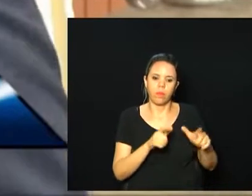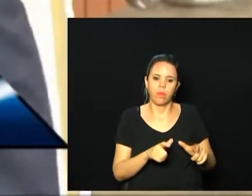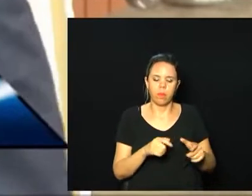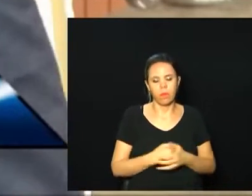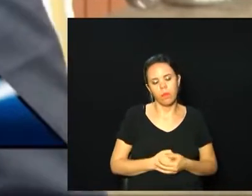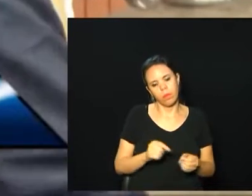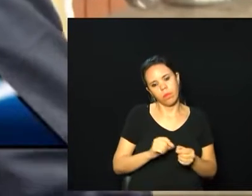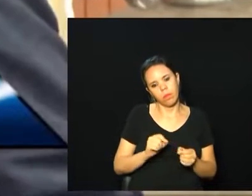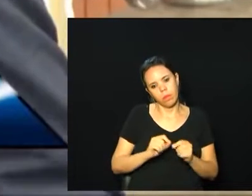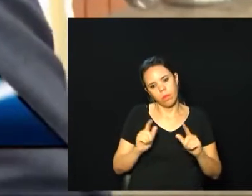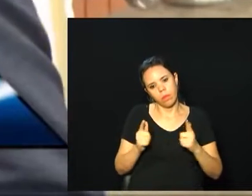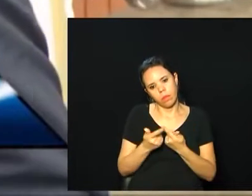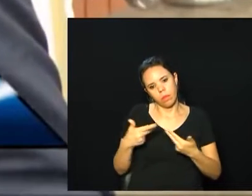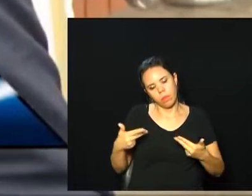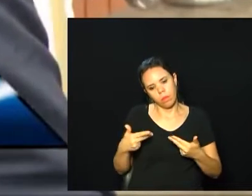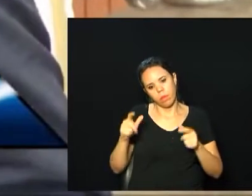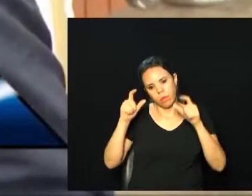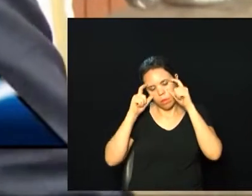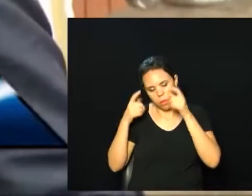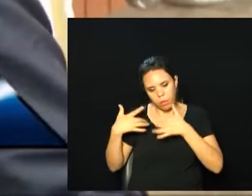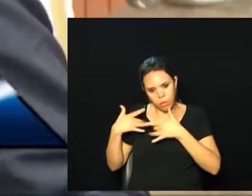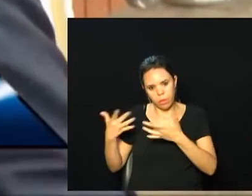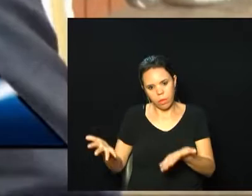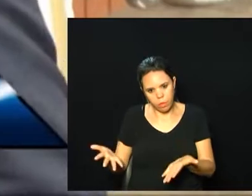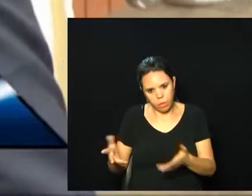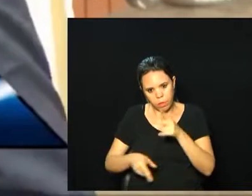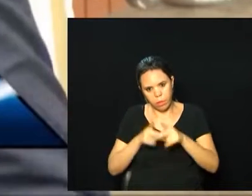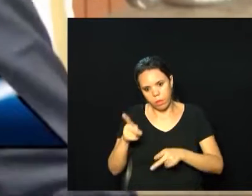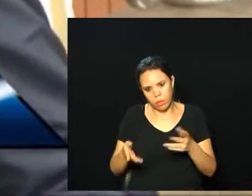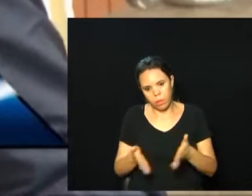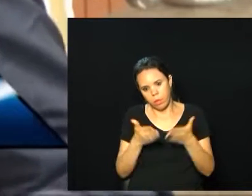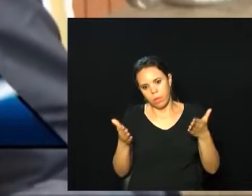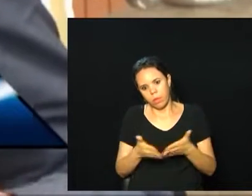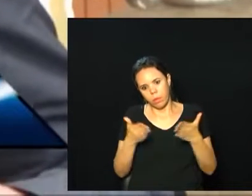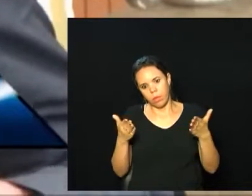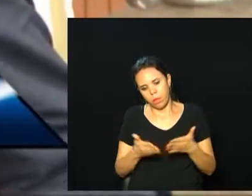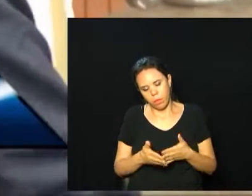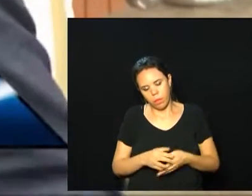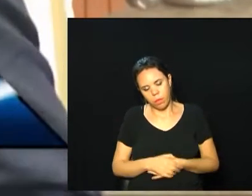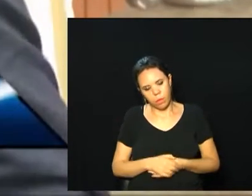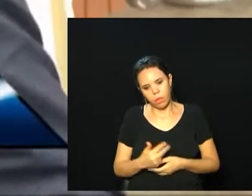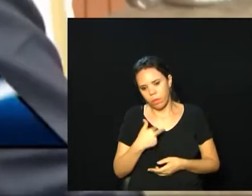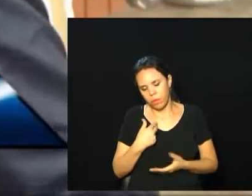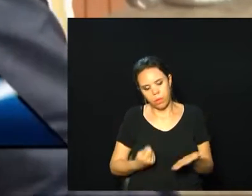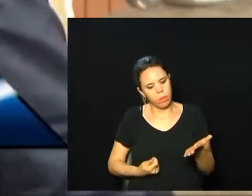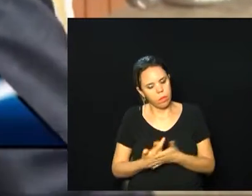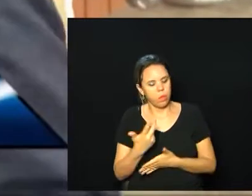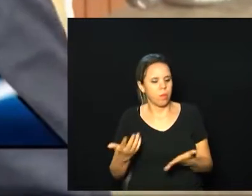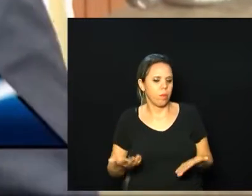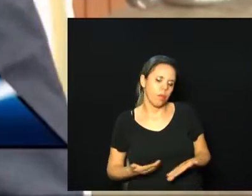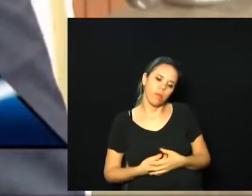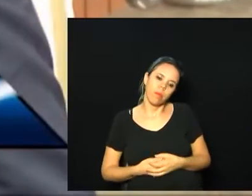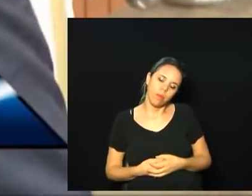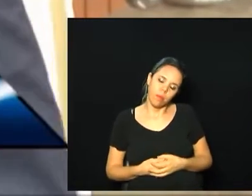que vai fazer a gestão e esses óculos serão distribuídos para as pessoas carentes, pessoas em situação de